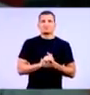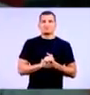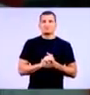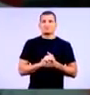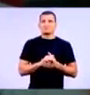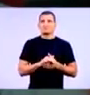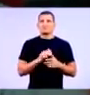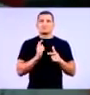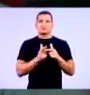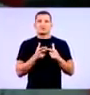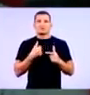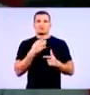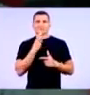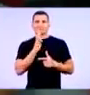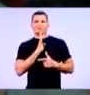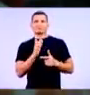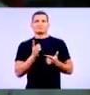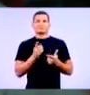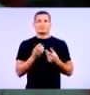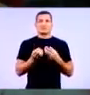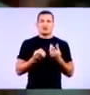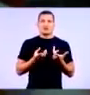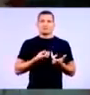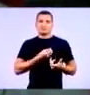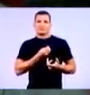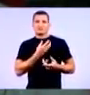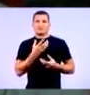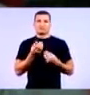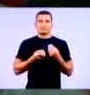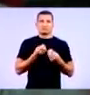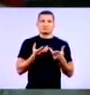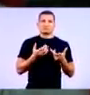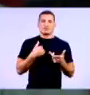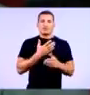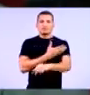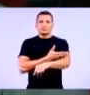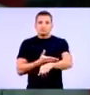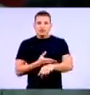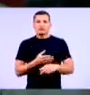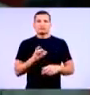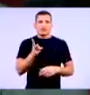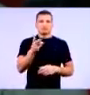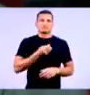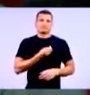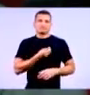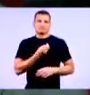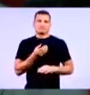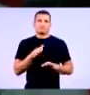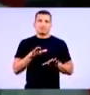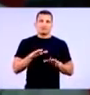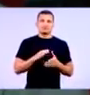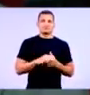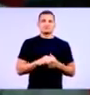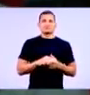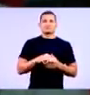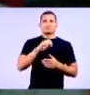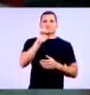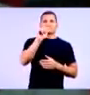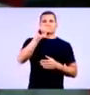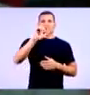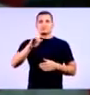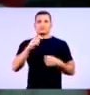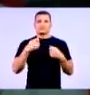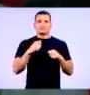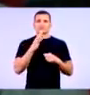Porque como eu não conhecia a presencial, né? A gente está acostumado com esse tradicional, mas o EAD precisa o conhecimento